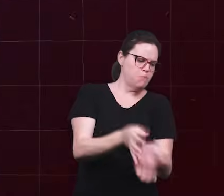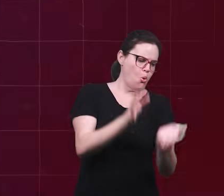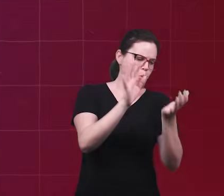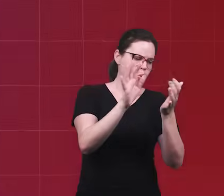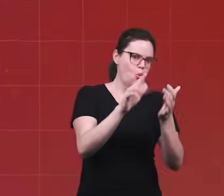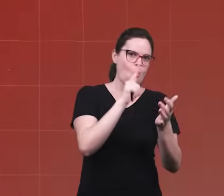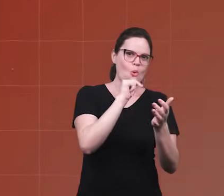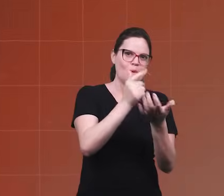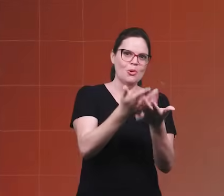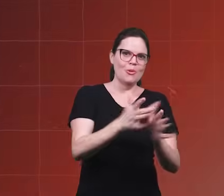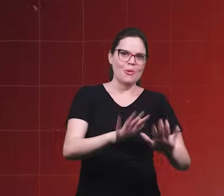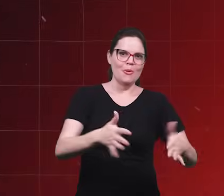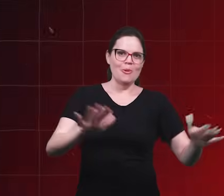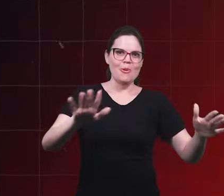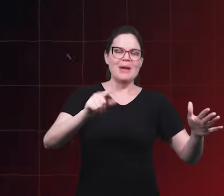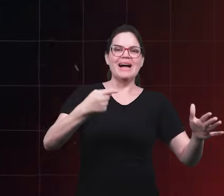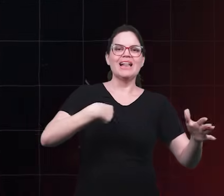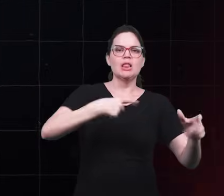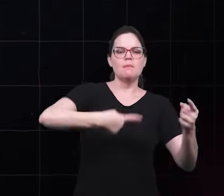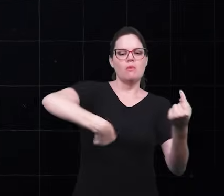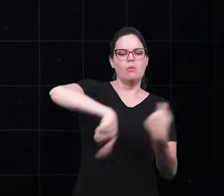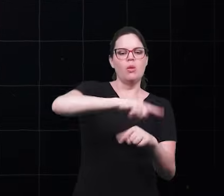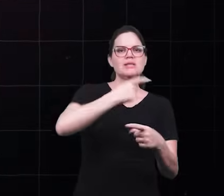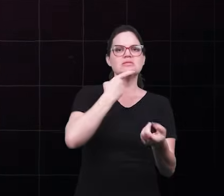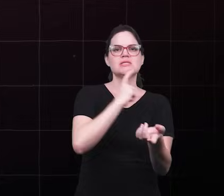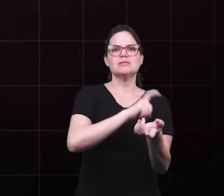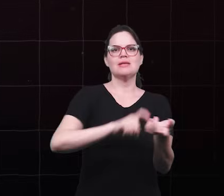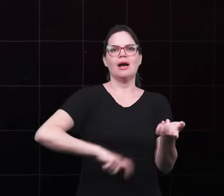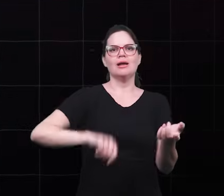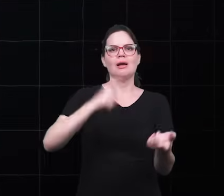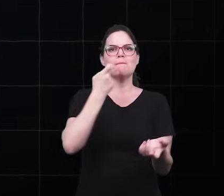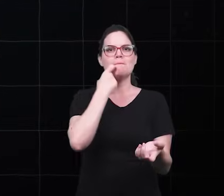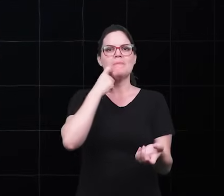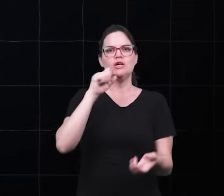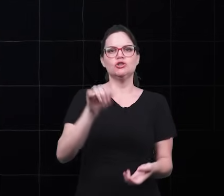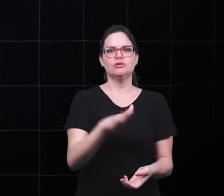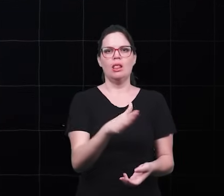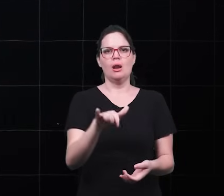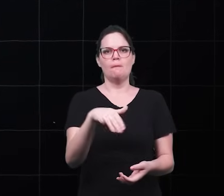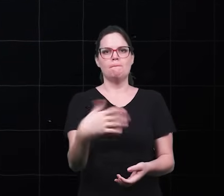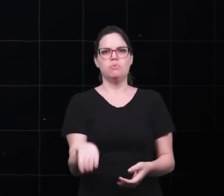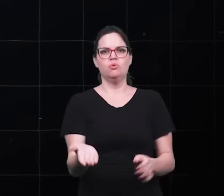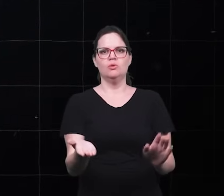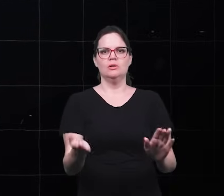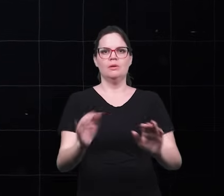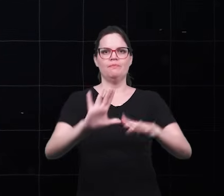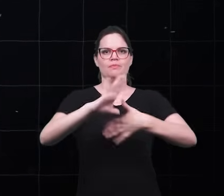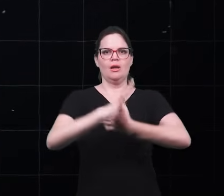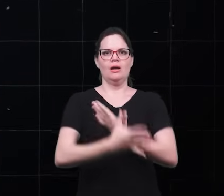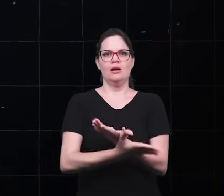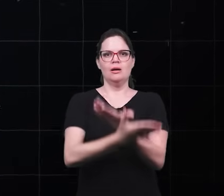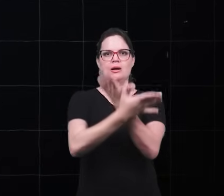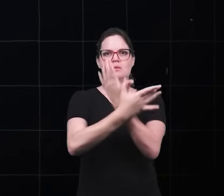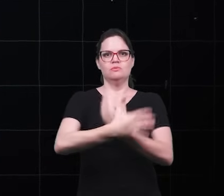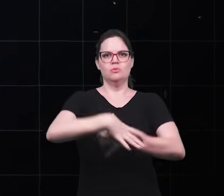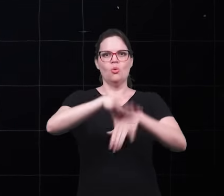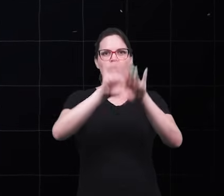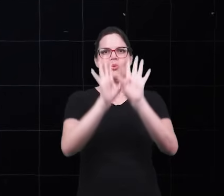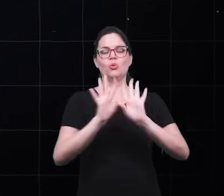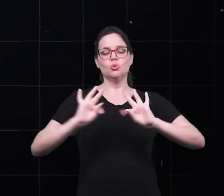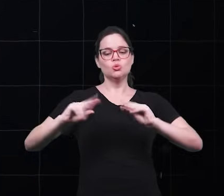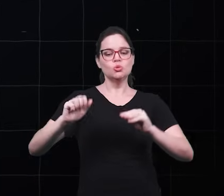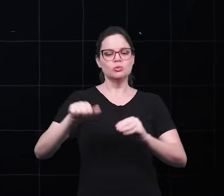tornou-se em sangue. E a terça parte do mar morreu, e morreu a terça parte das criaturas que tinham vida no mar,